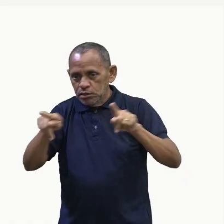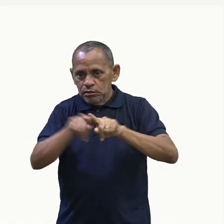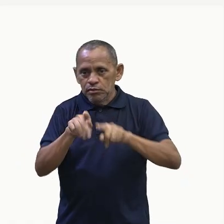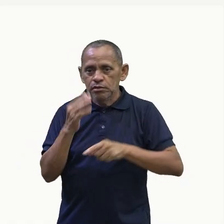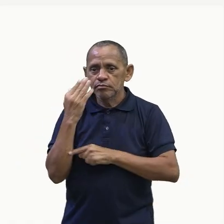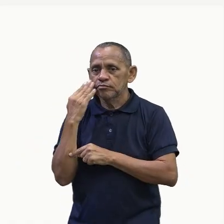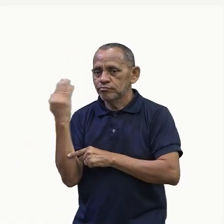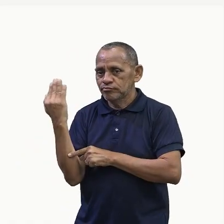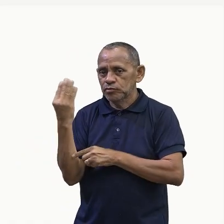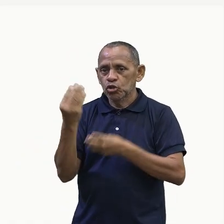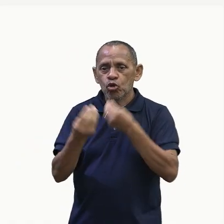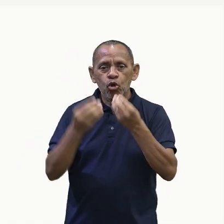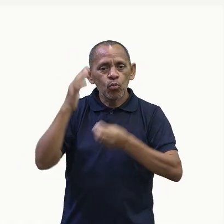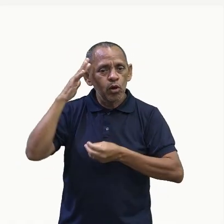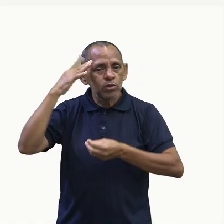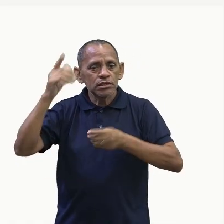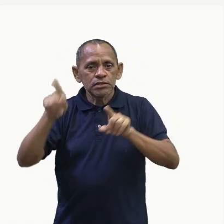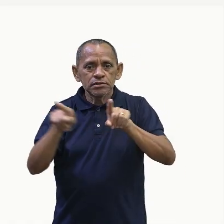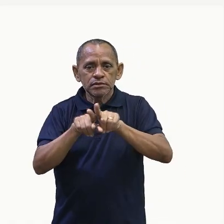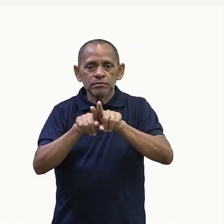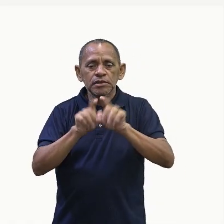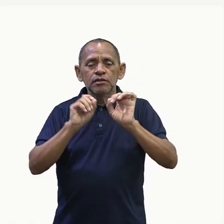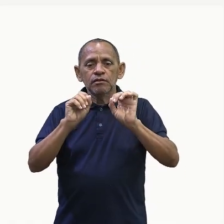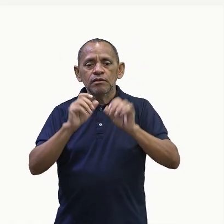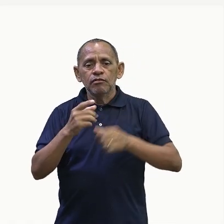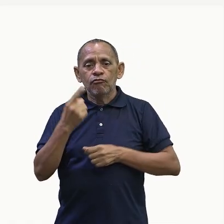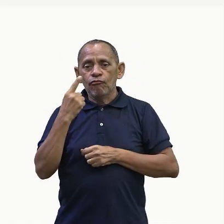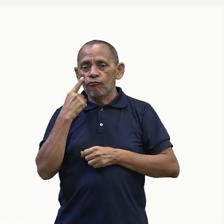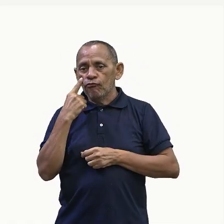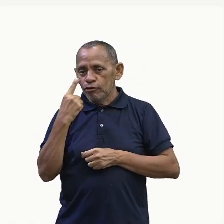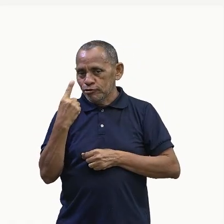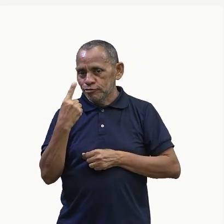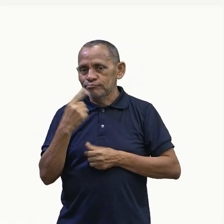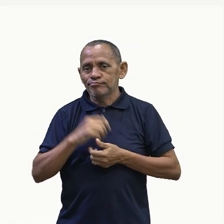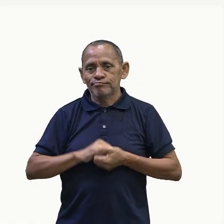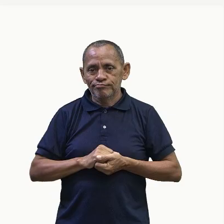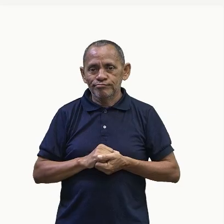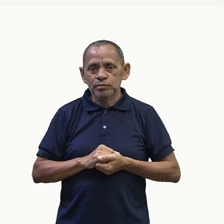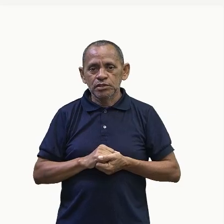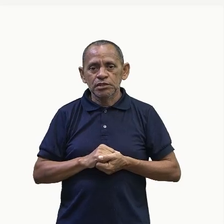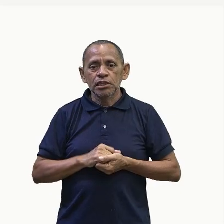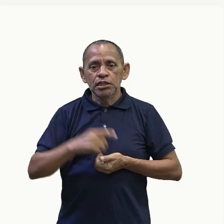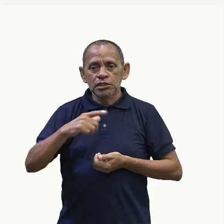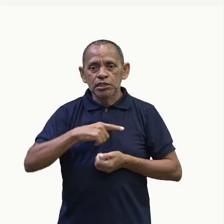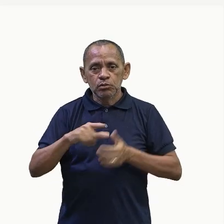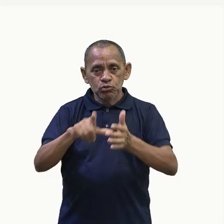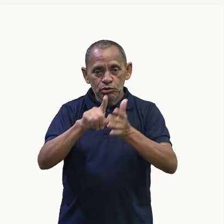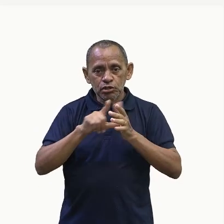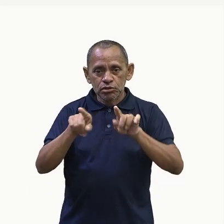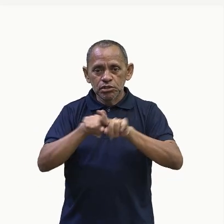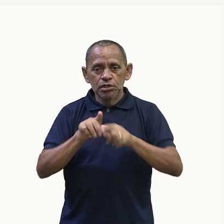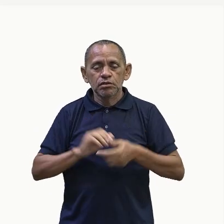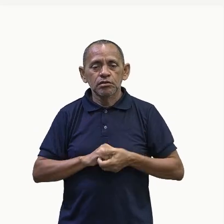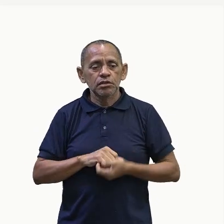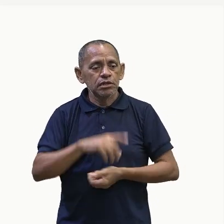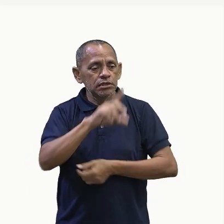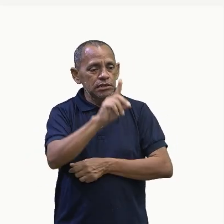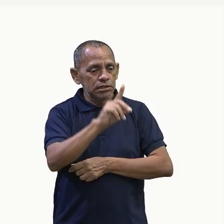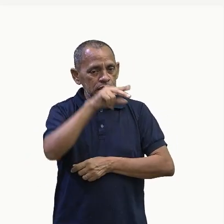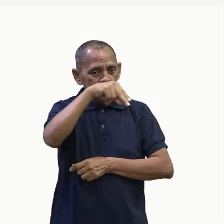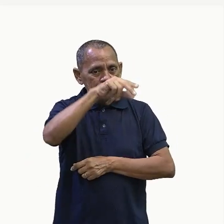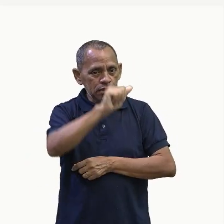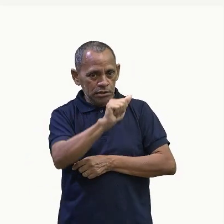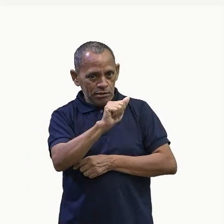como acontece, né? Veja que nós temos o DNA aqui, ó, o DNA que